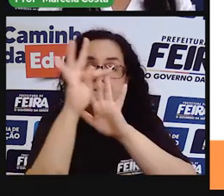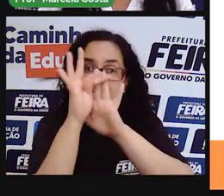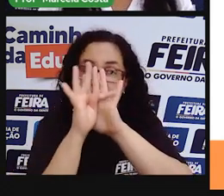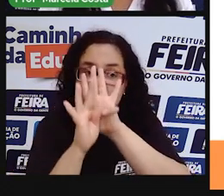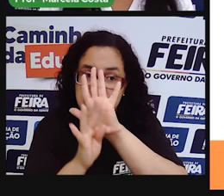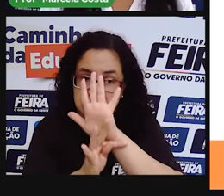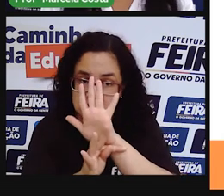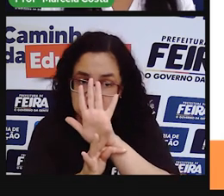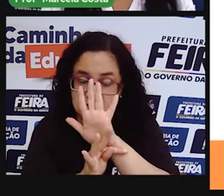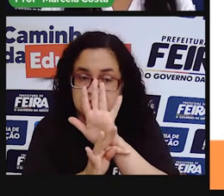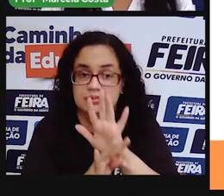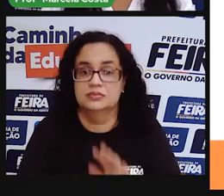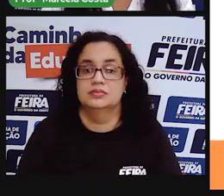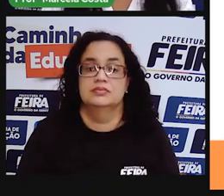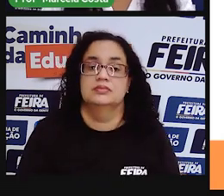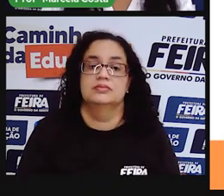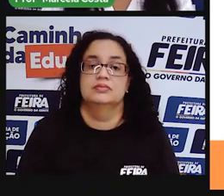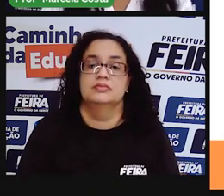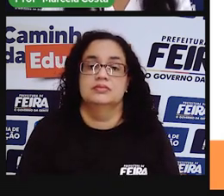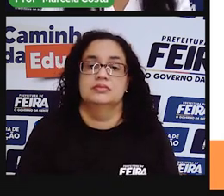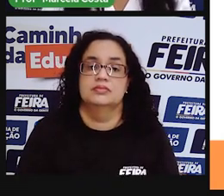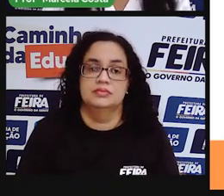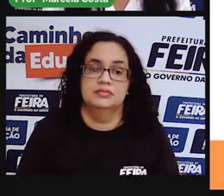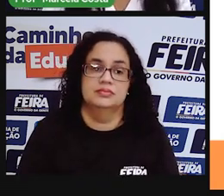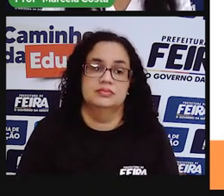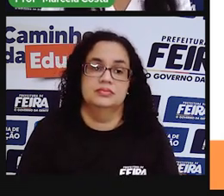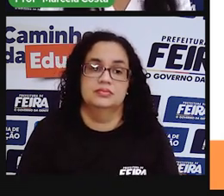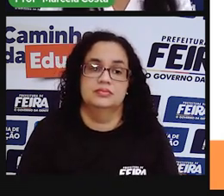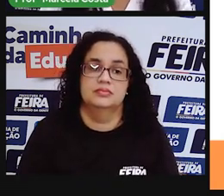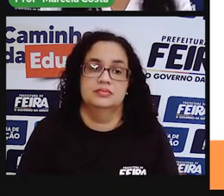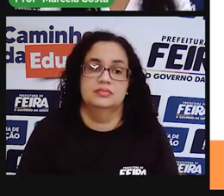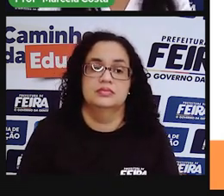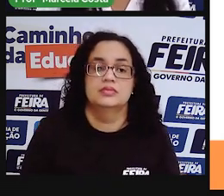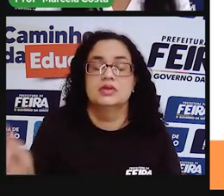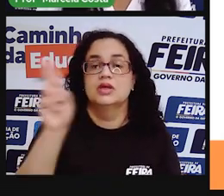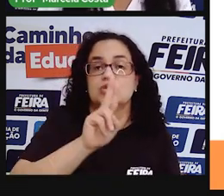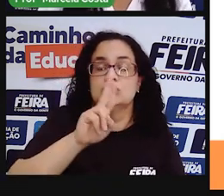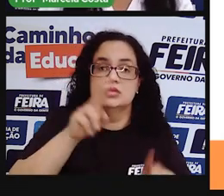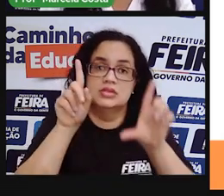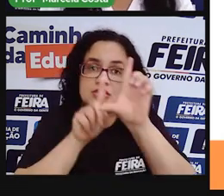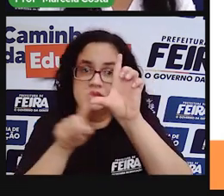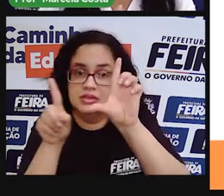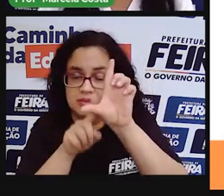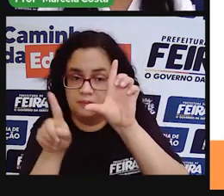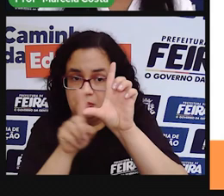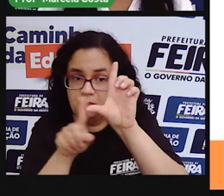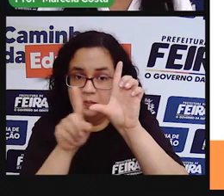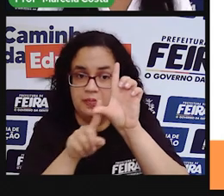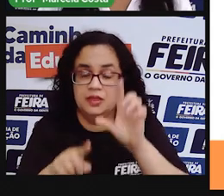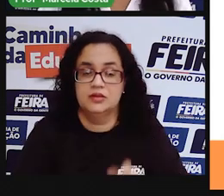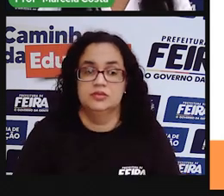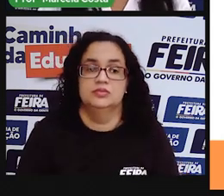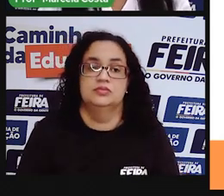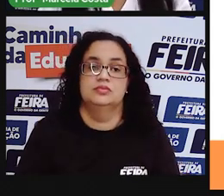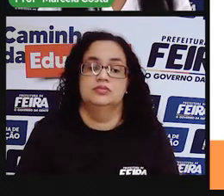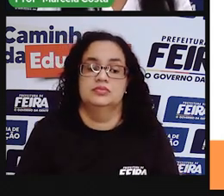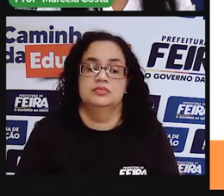E eu vou mostrar alguns desses contextos onde a gente utiliza as letras para estabelecer comunicação com o